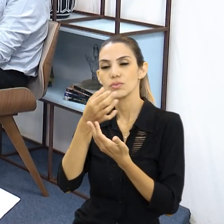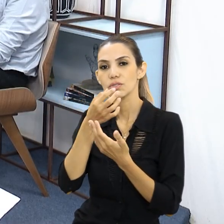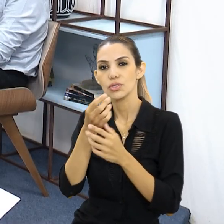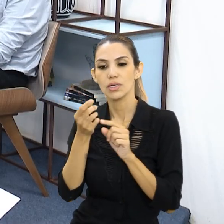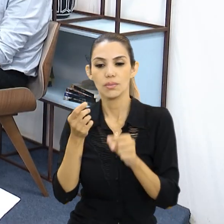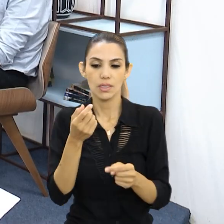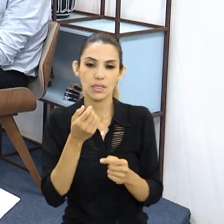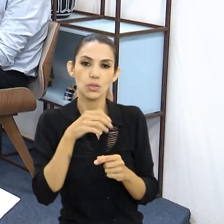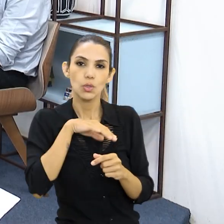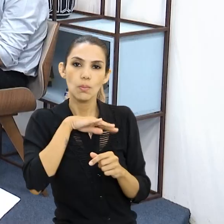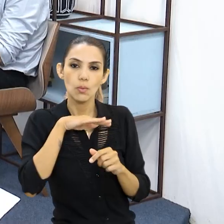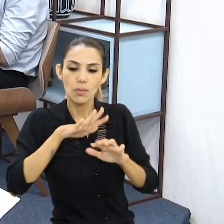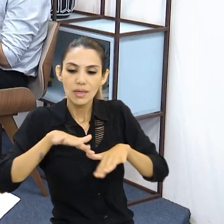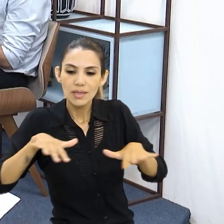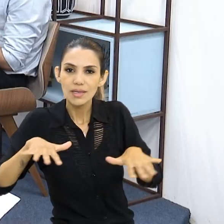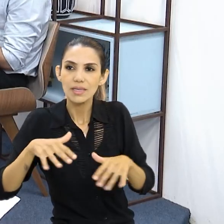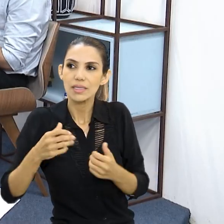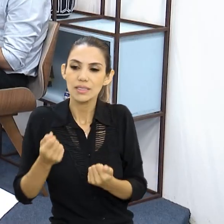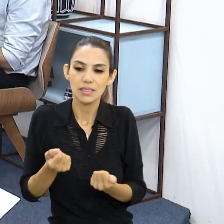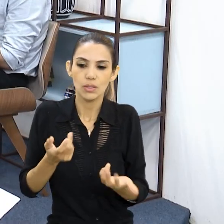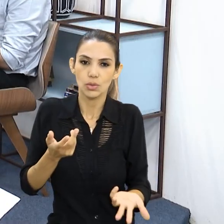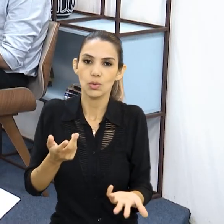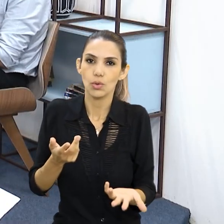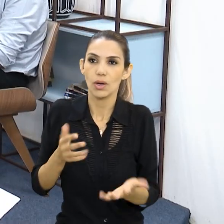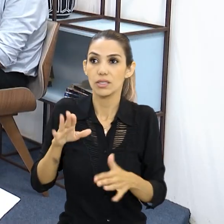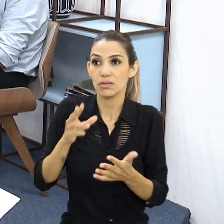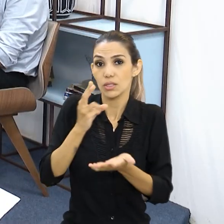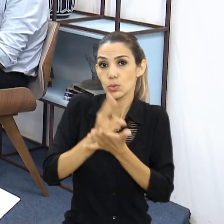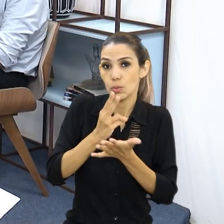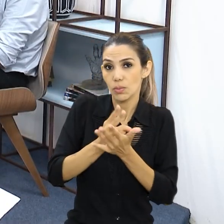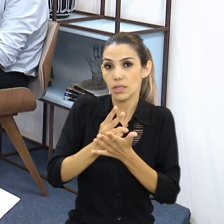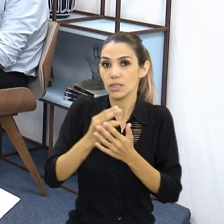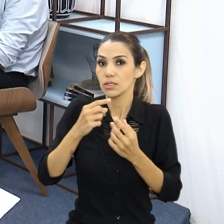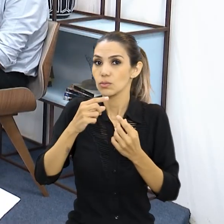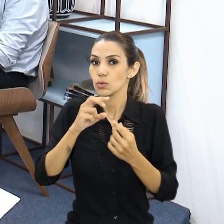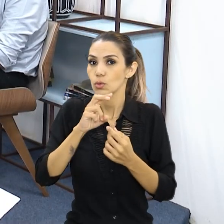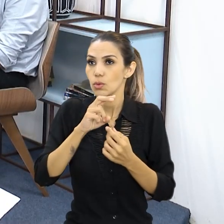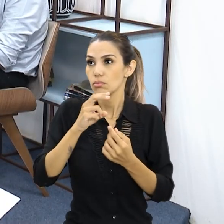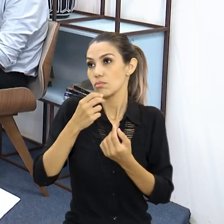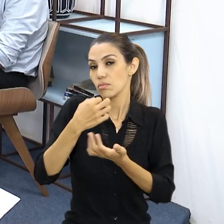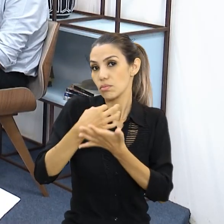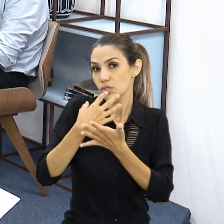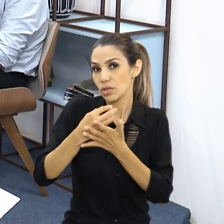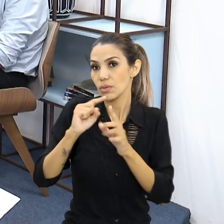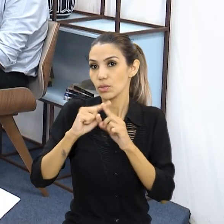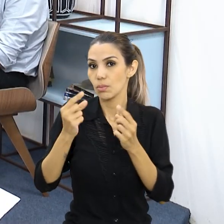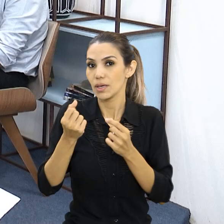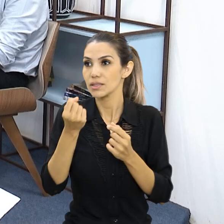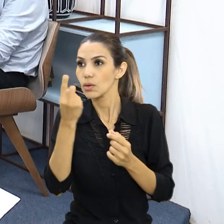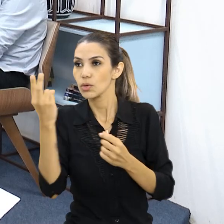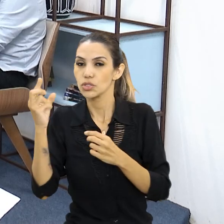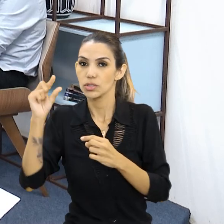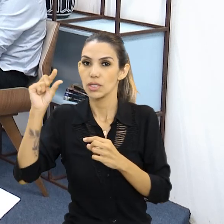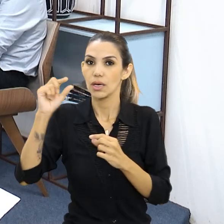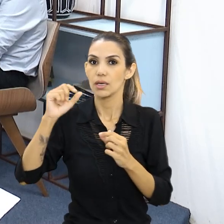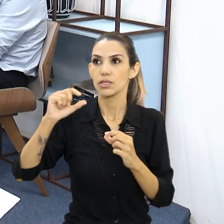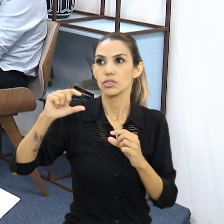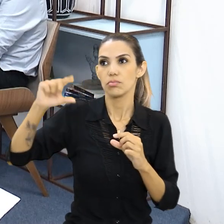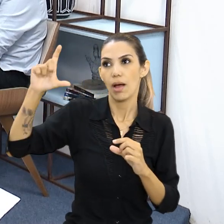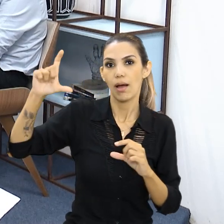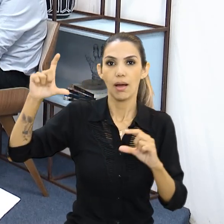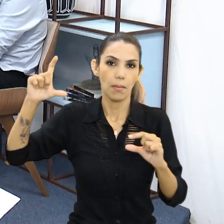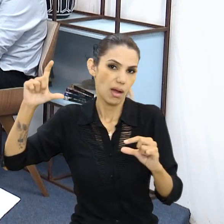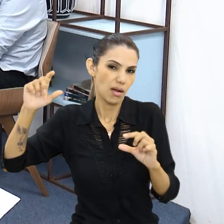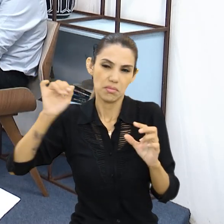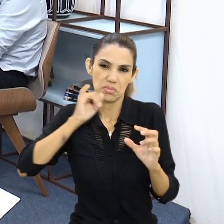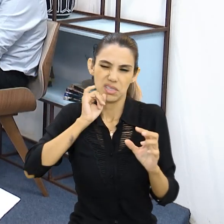medicamento é o mesmo, mas em quantidades totalmente diferentes. Seria isso? A gente, não